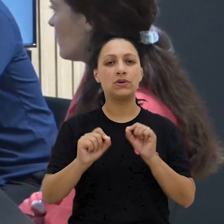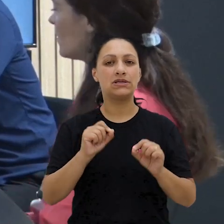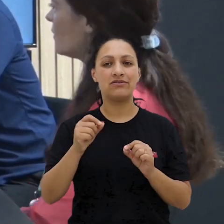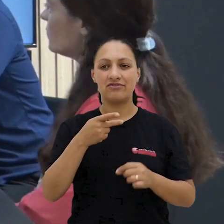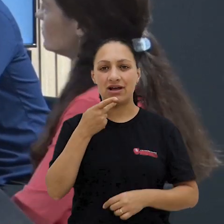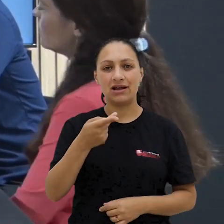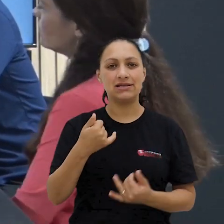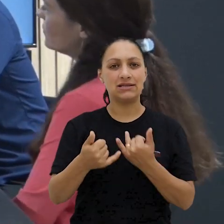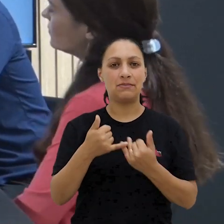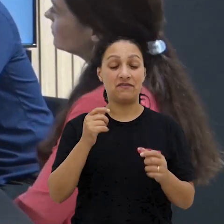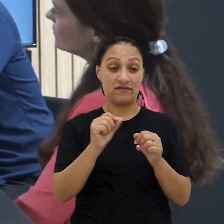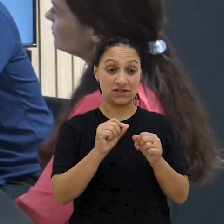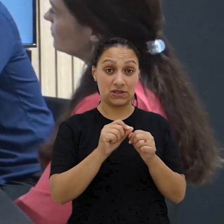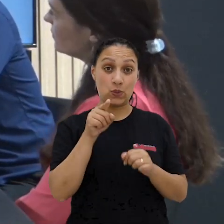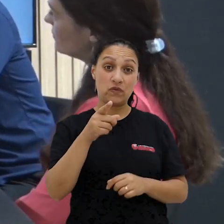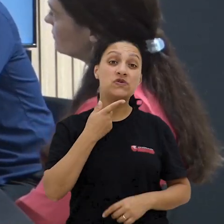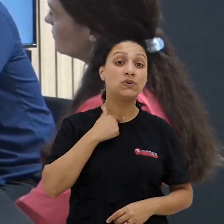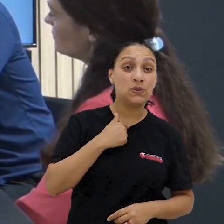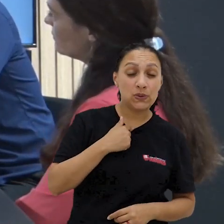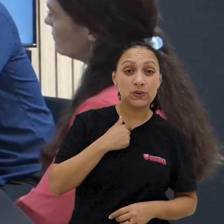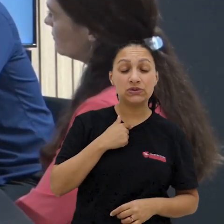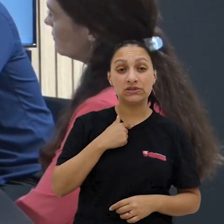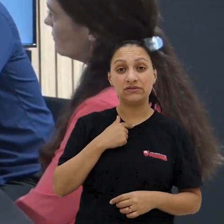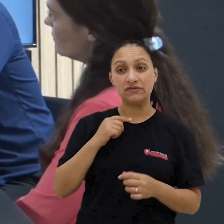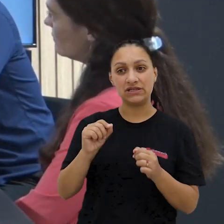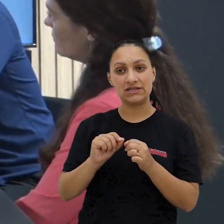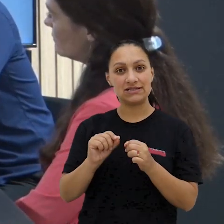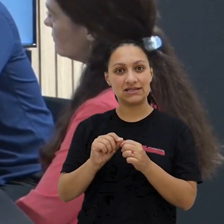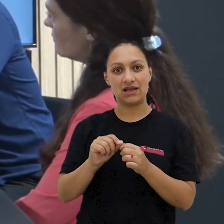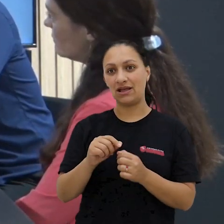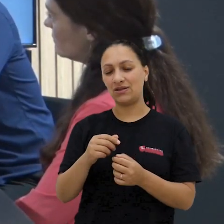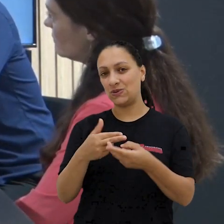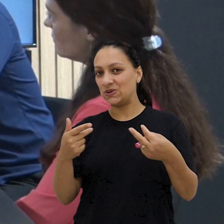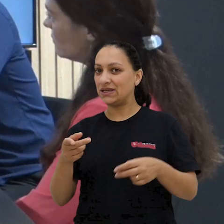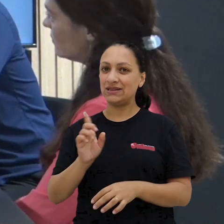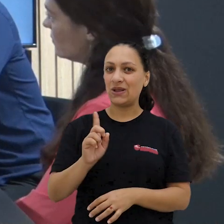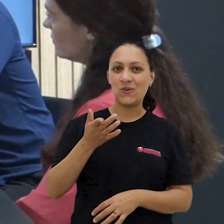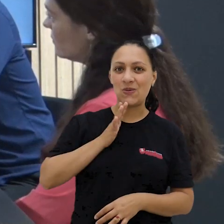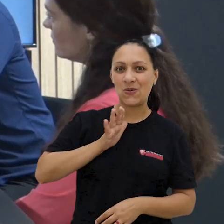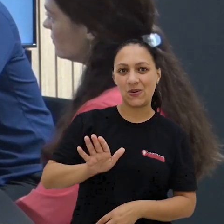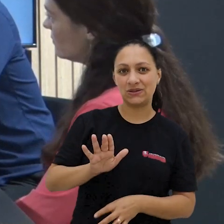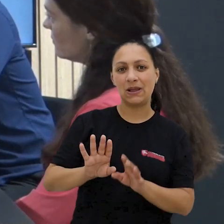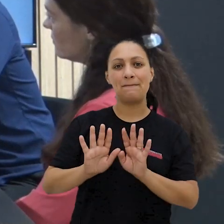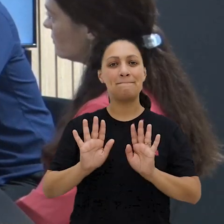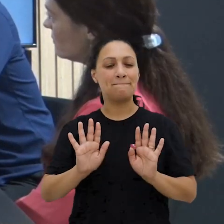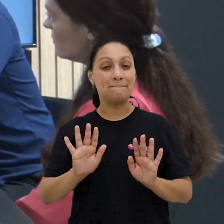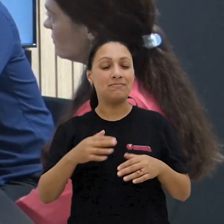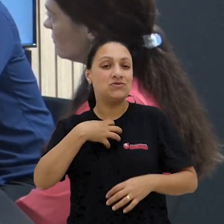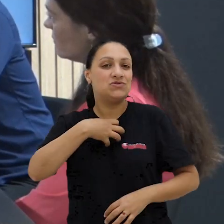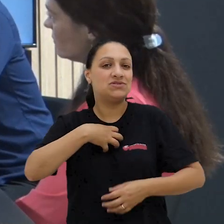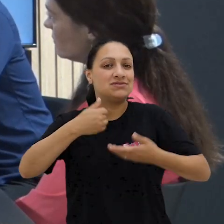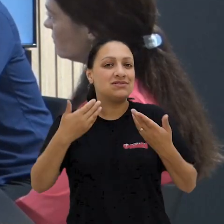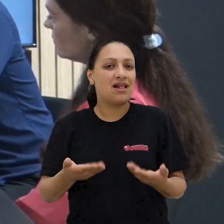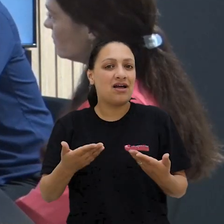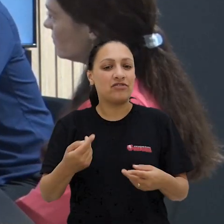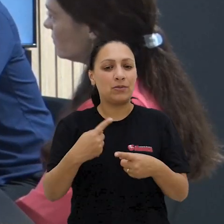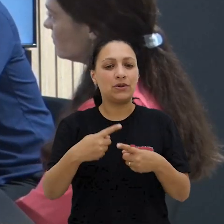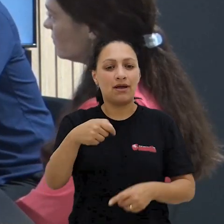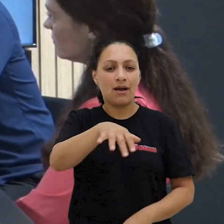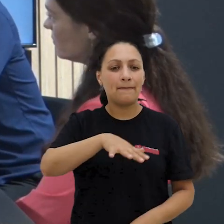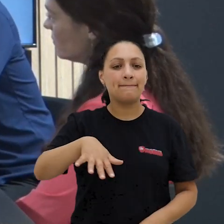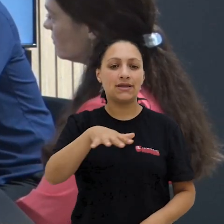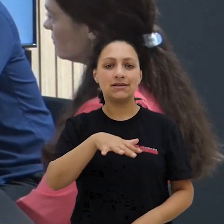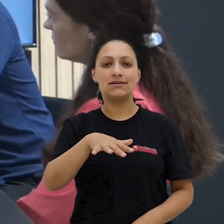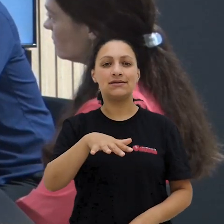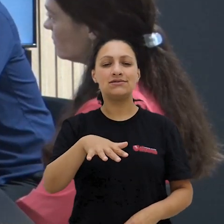você fazer o que você gosta, fazer as coisas que você não gosta também, mas de uma maneira leve, porque tu tá num ambiente